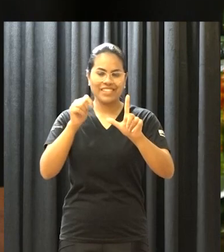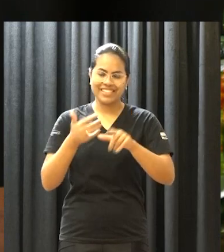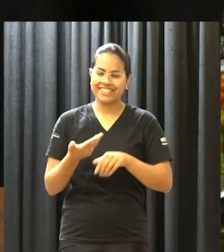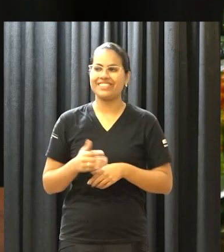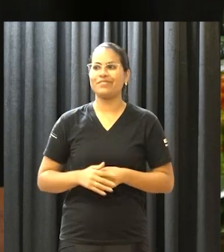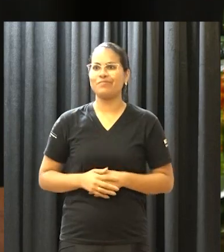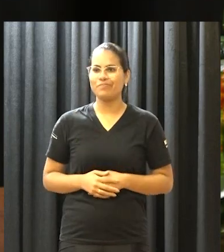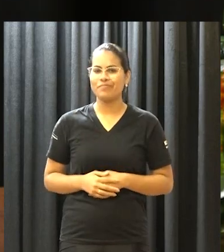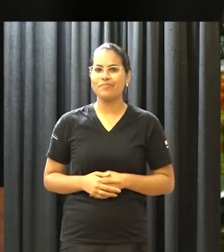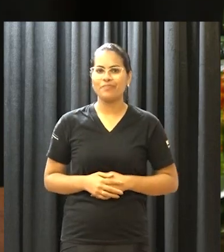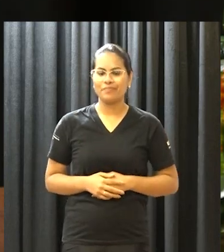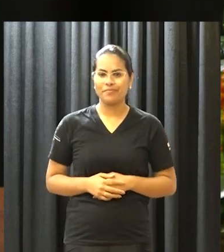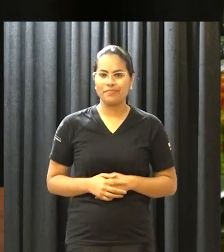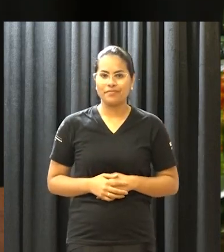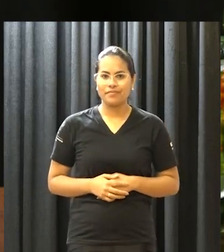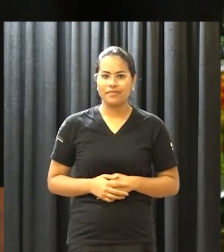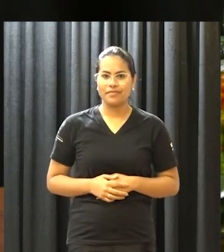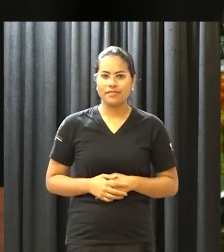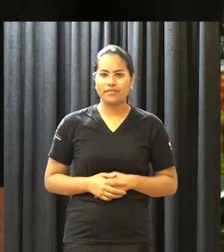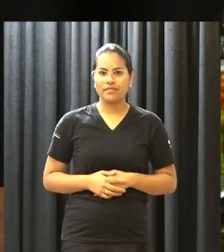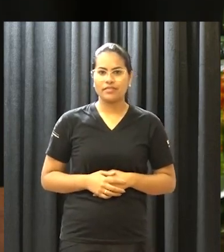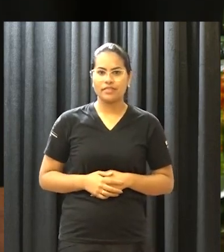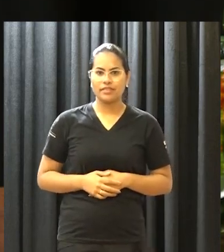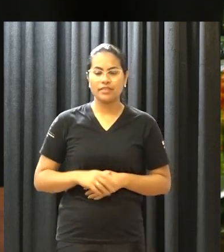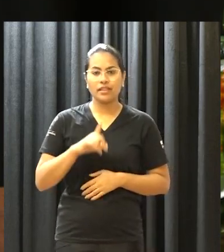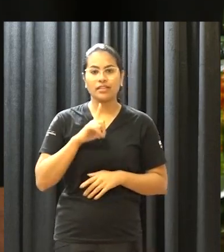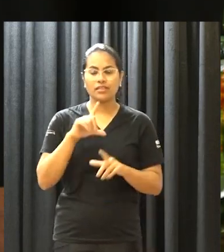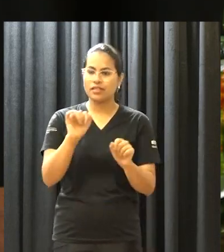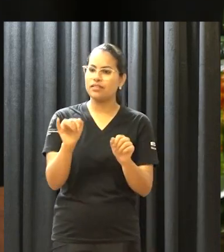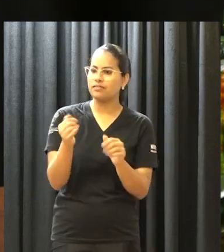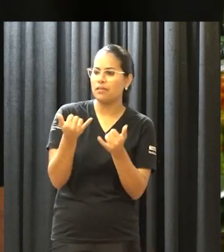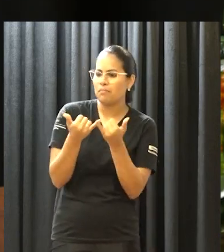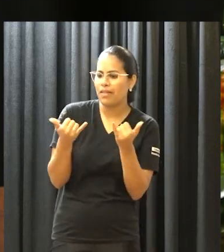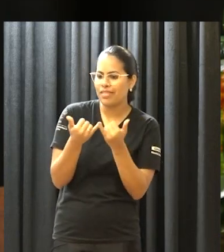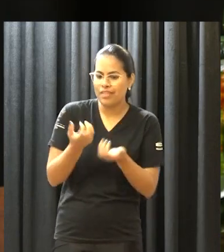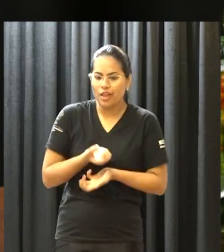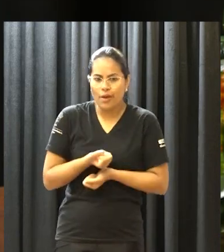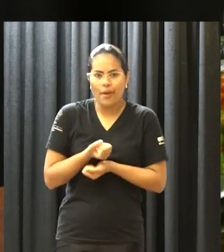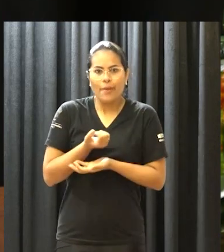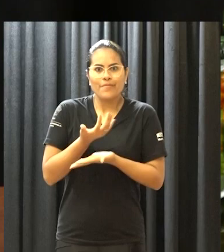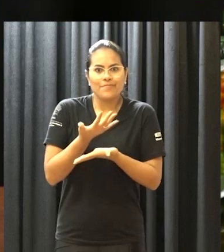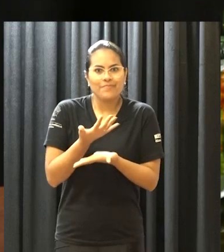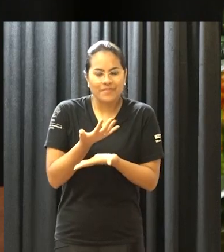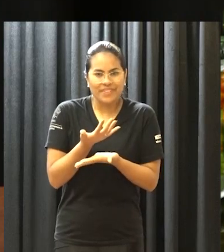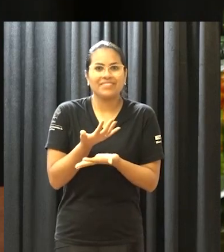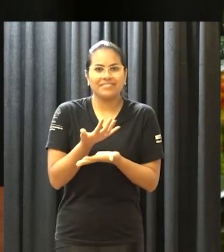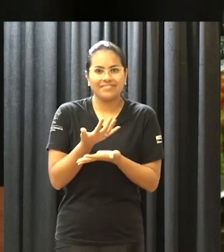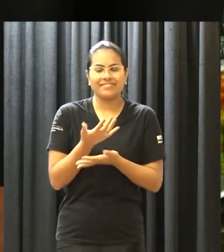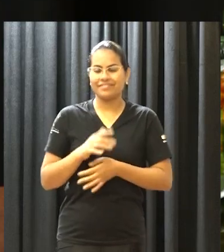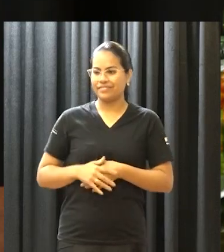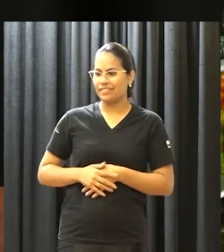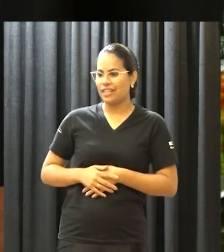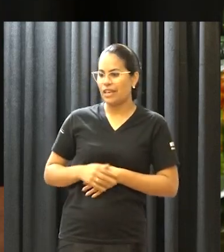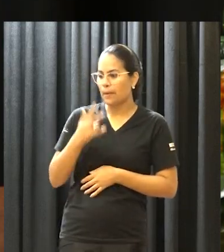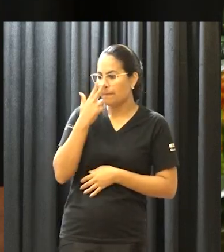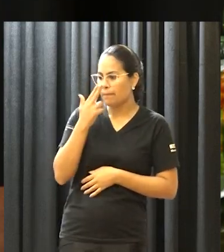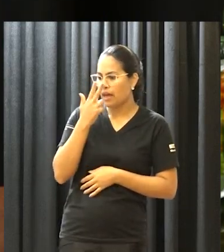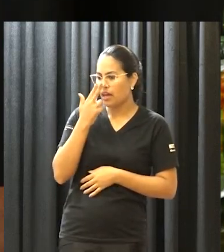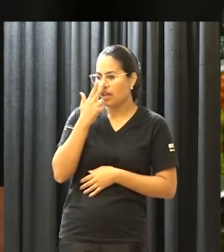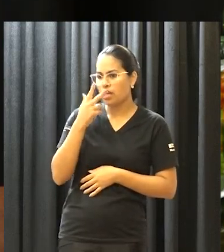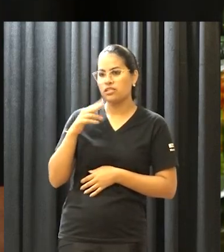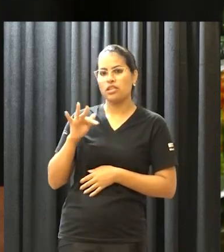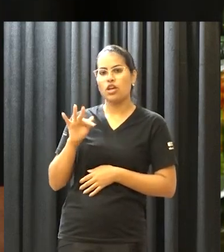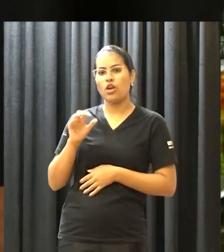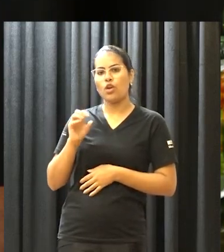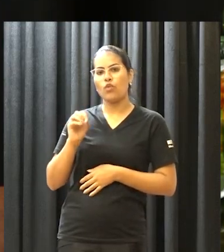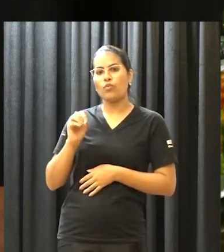de ruim, eu acho. E aí falei, não, que a gente podia dizer que folhas brotam no